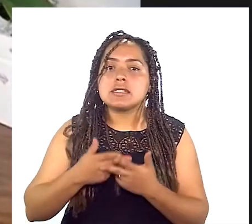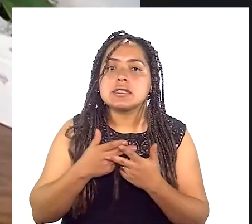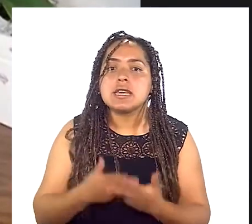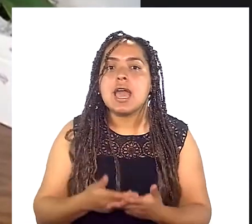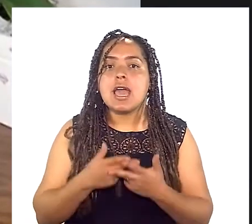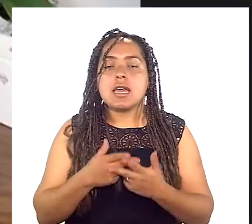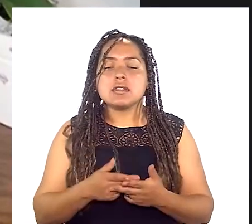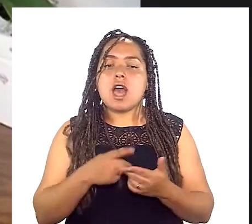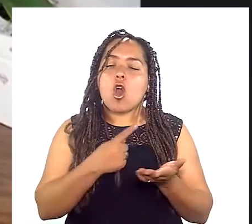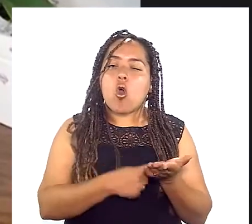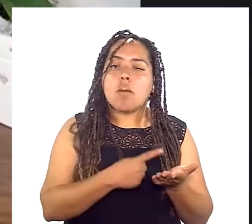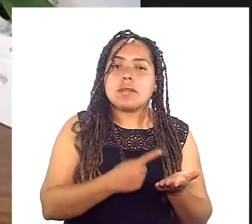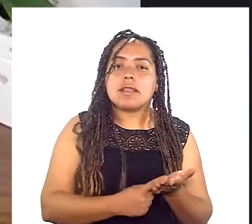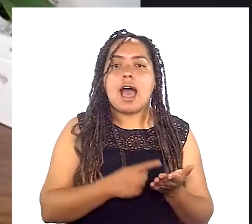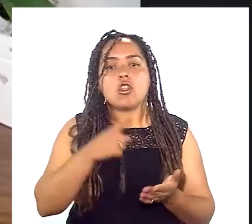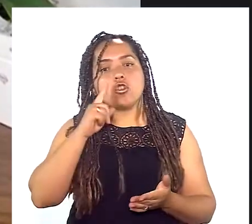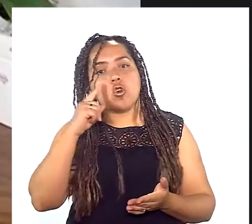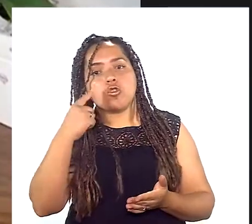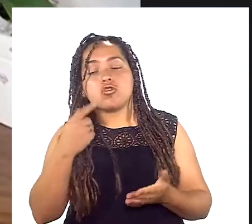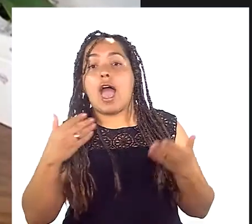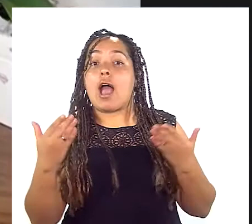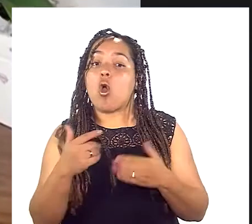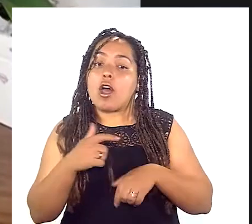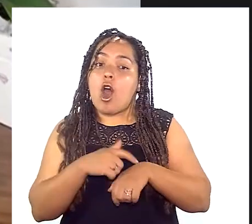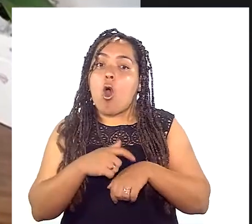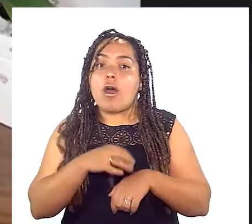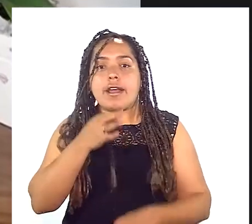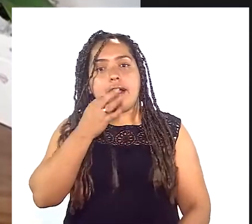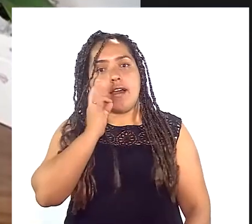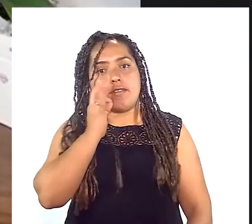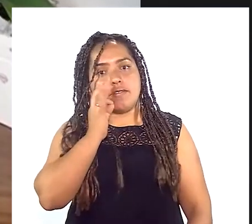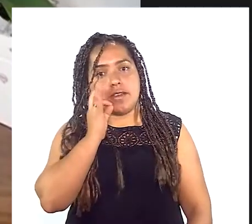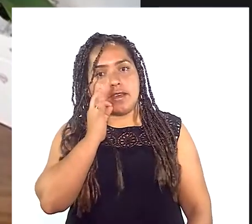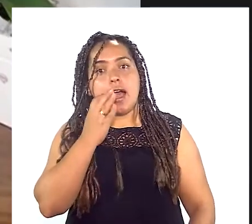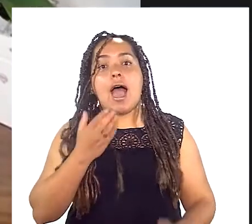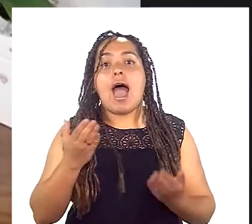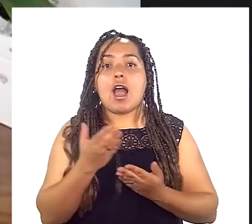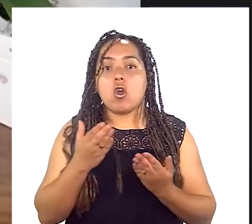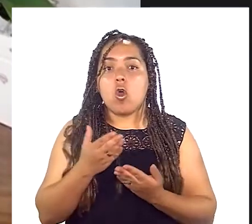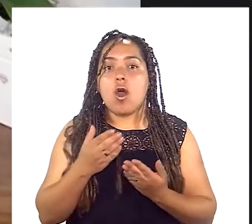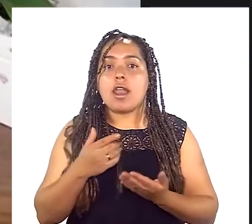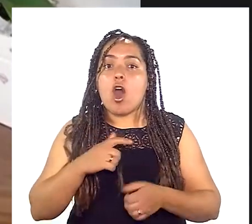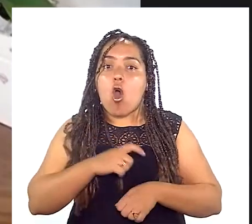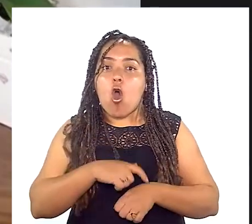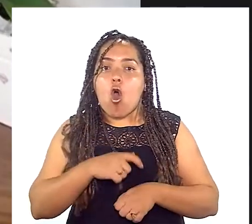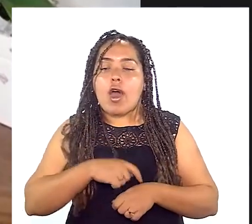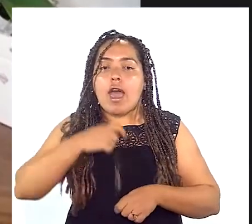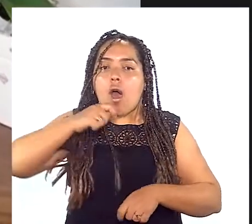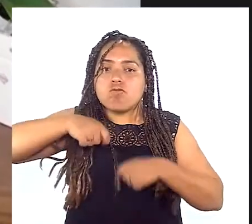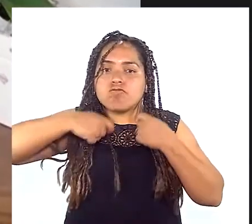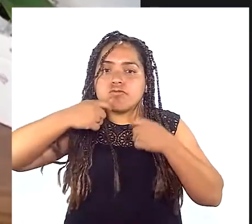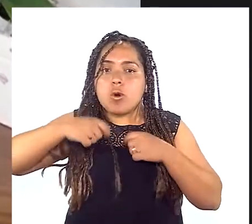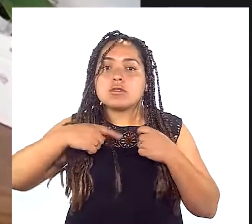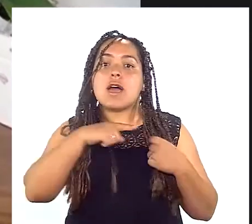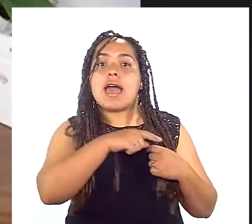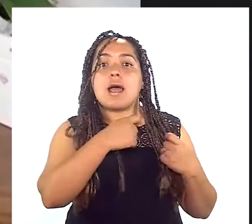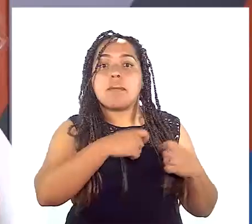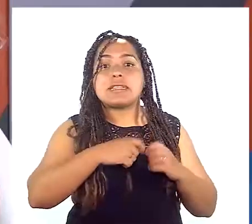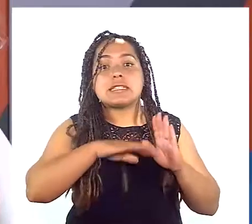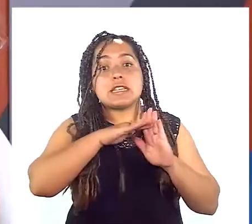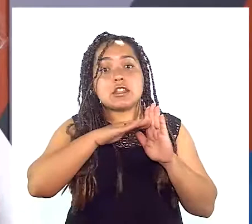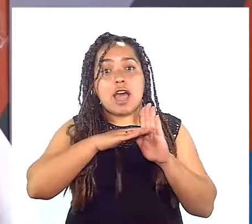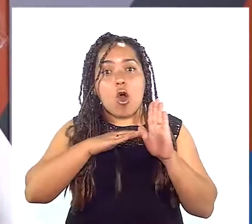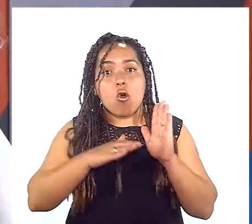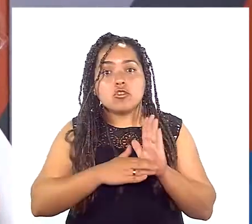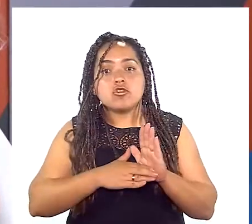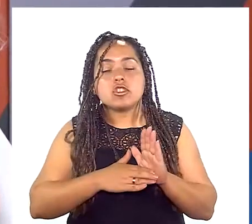gente, por exemplo, no dia a dia, fazer os combinados, por exemplo, agora é o momento de tomar um café, manter uma rotina, porque criança precisa